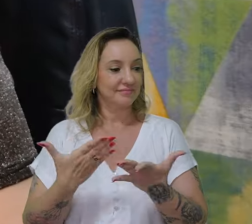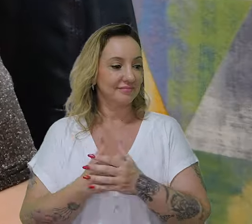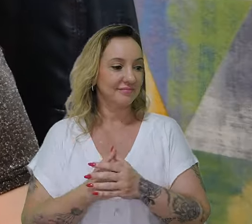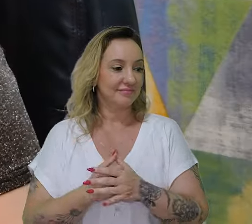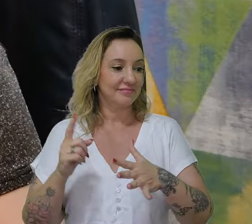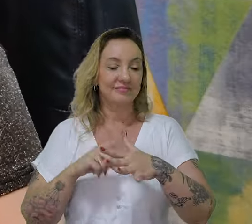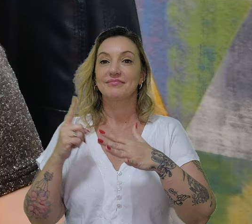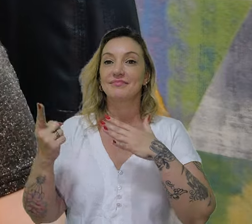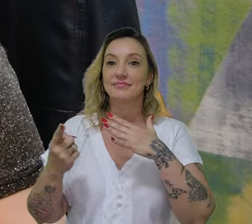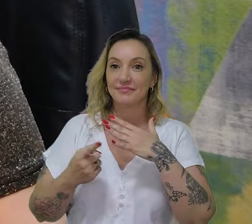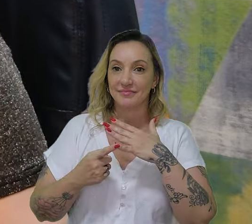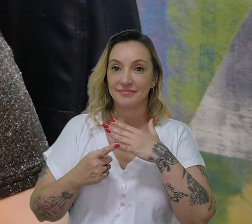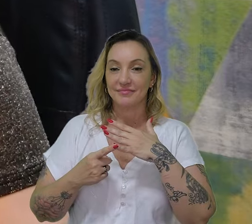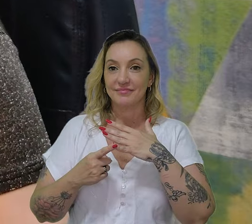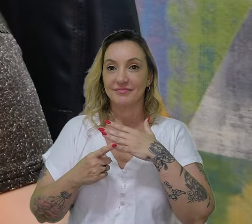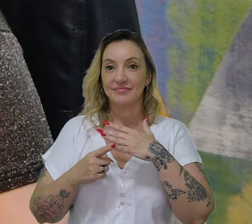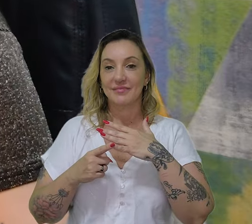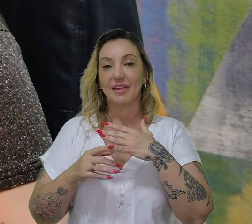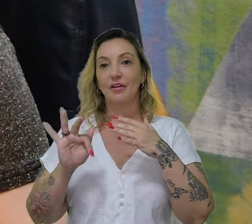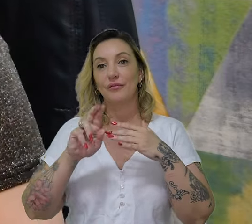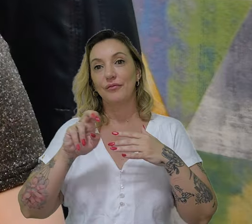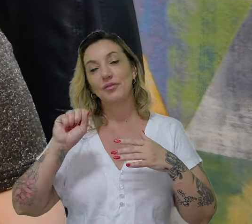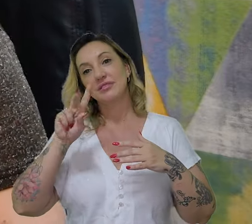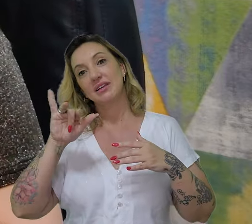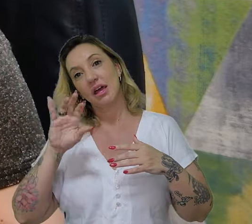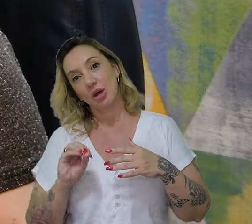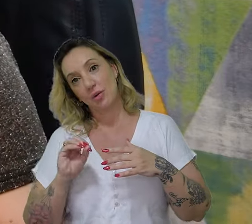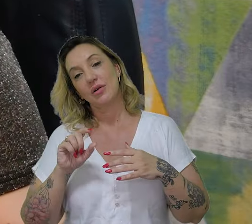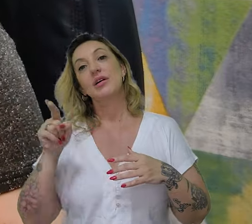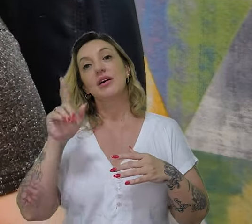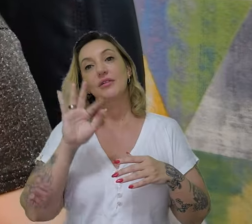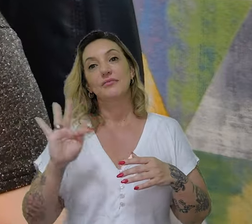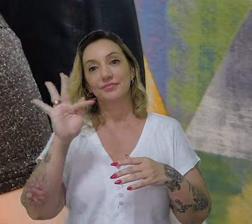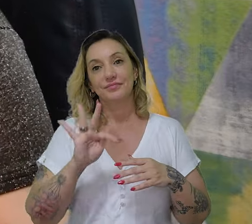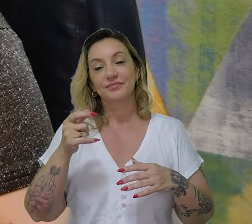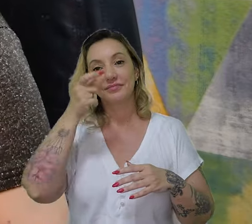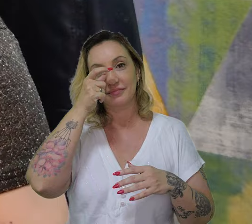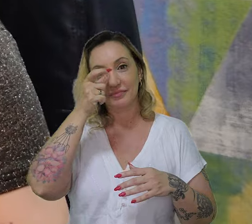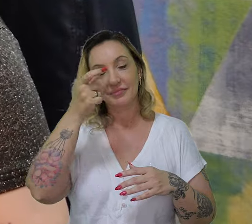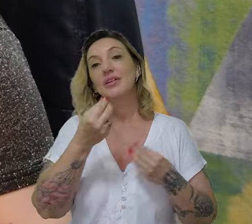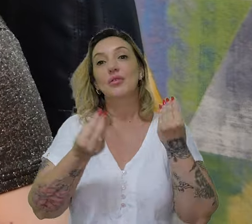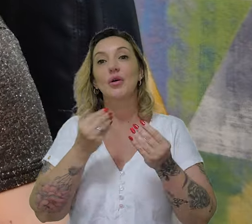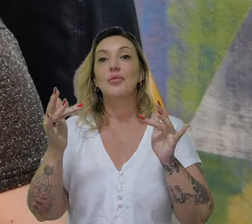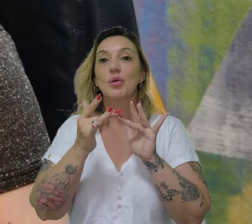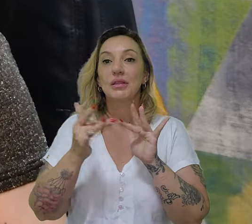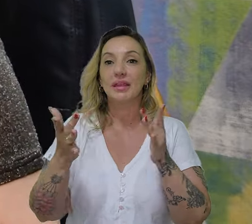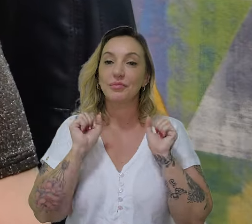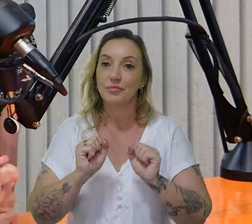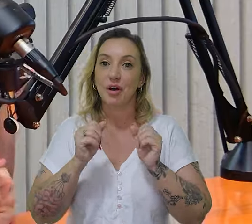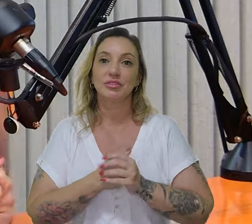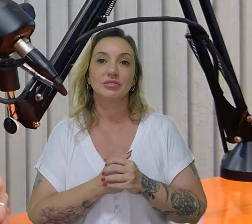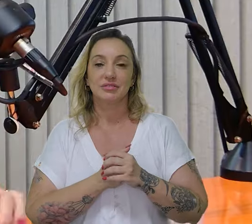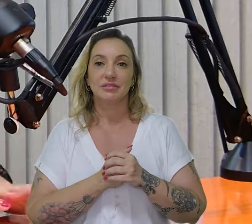suas redes sociais as redes sociais da fse como pessoal que tá ouvindo aqui interessou Como pode entrar em contato